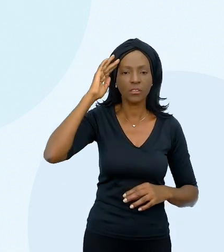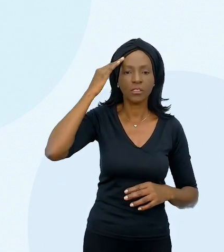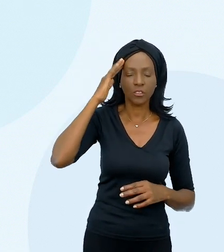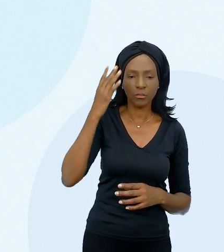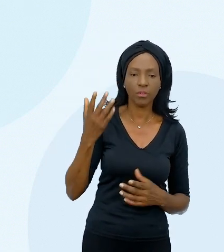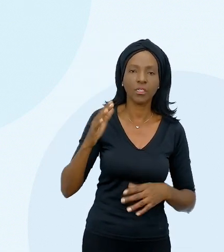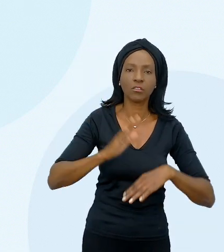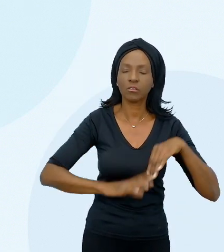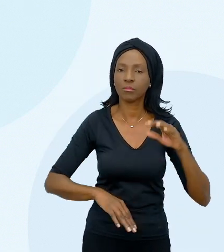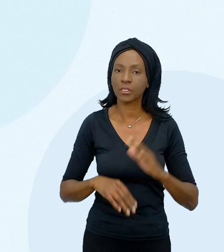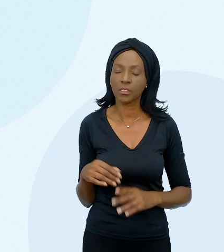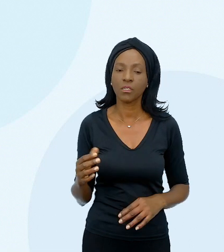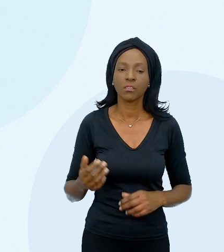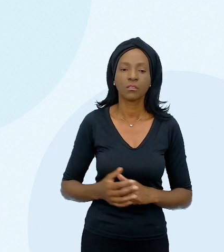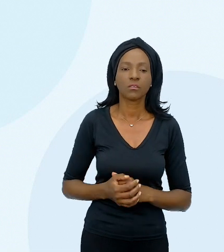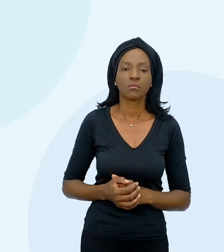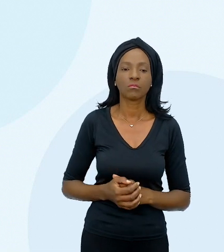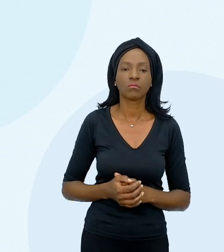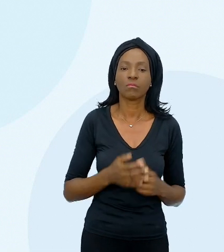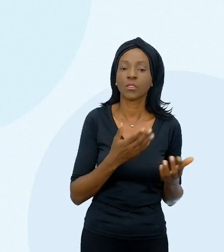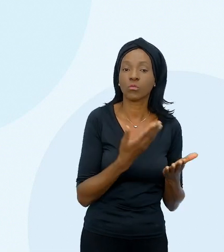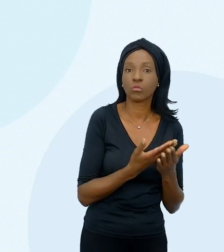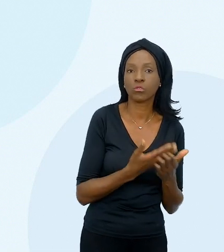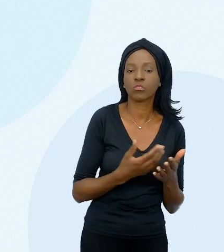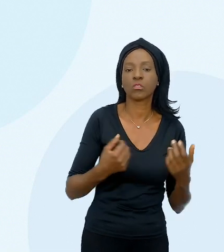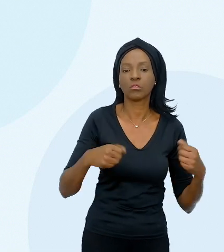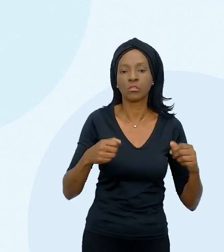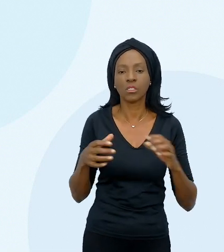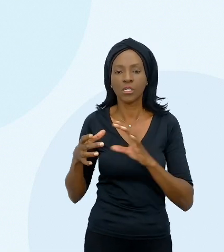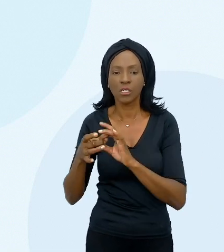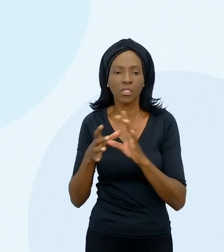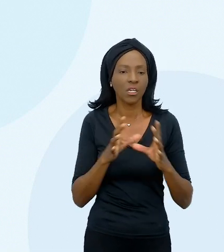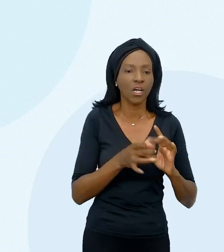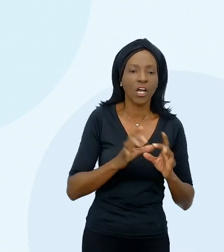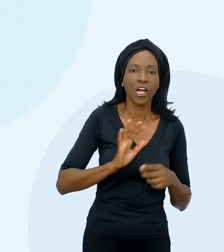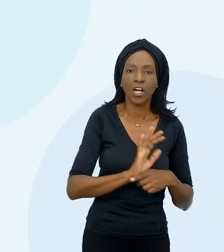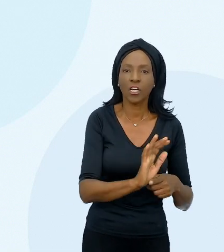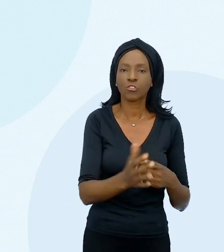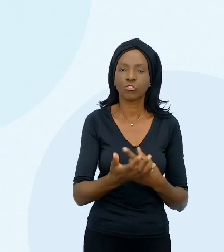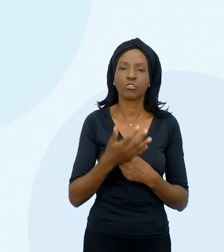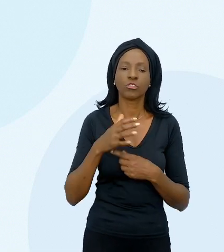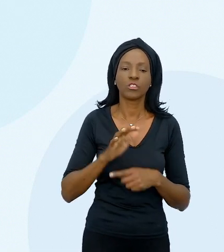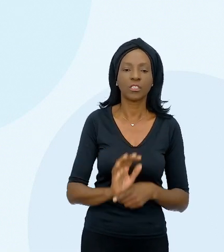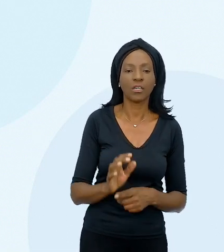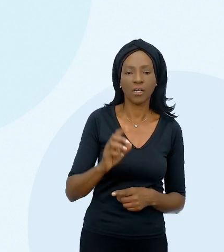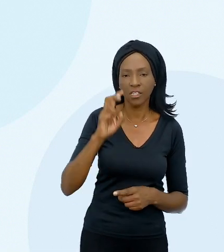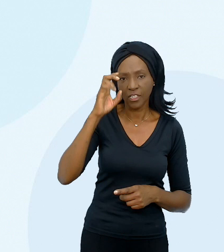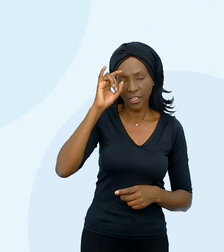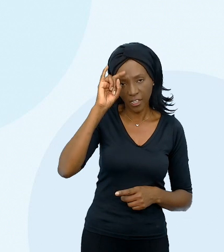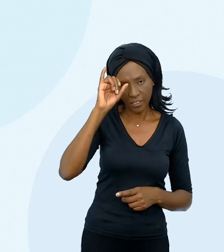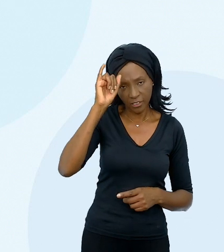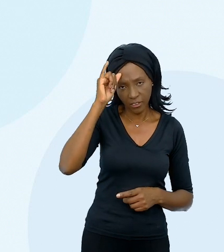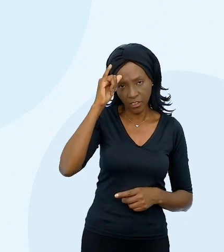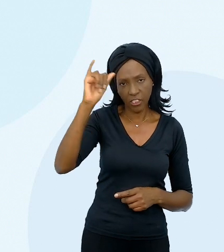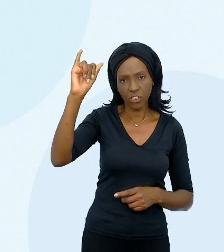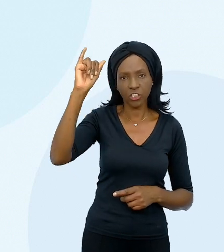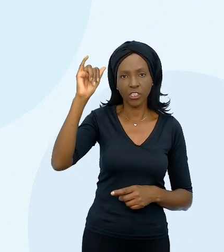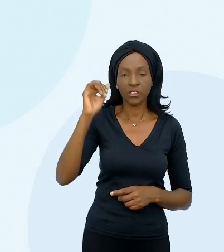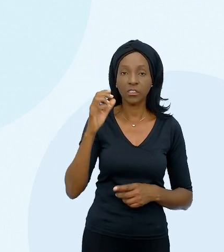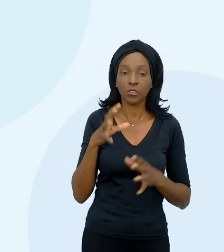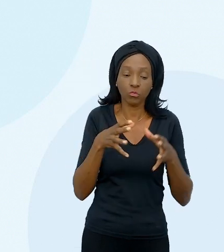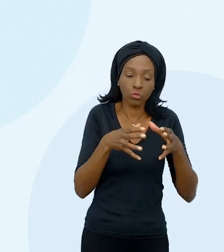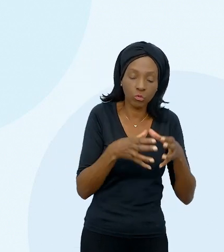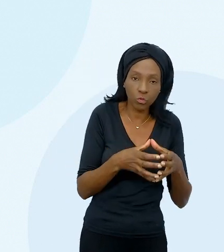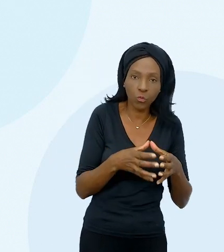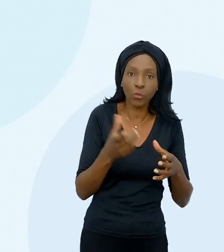competências e habilidades. Os estudantes se conectam e colaboram e potencializam a inteligência coletiva para resolver problemas